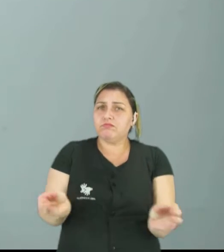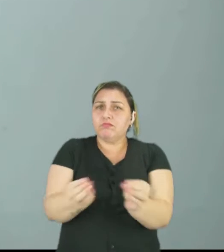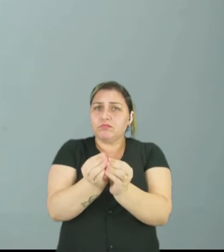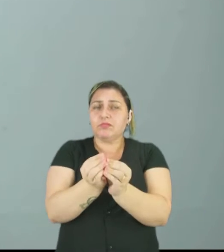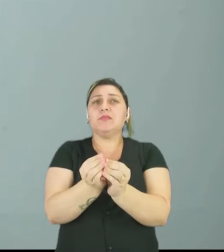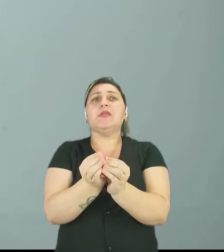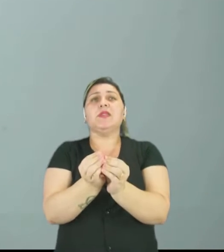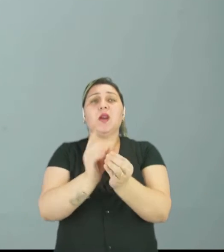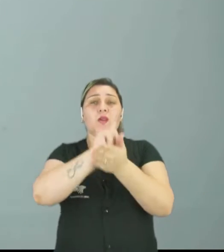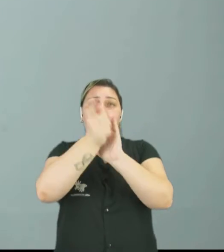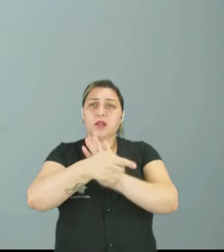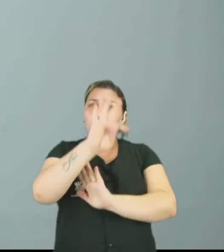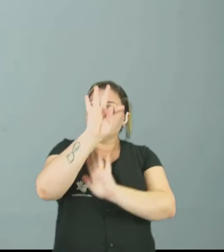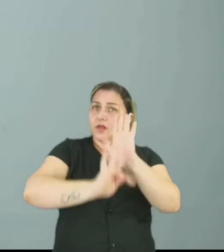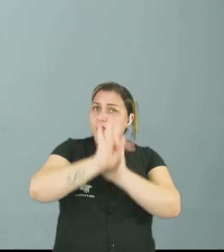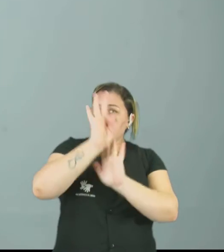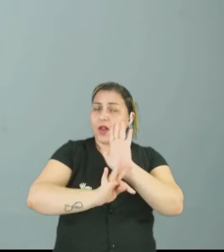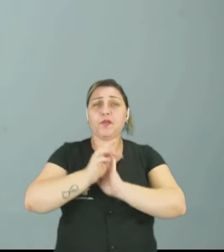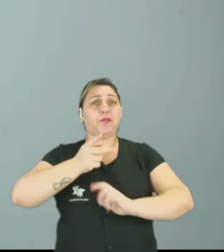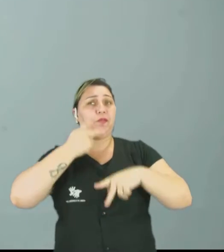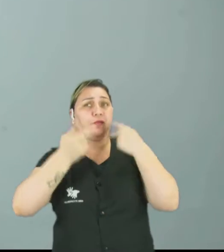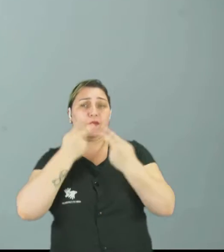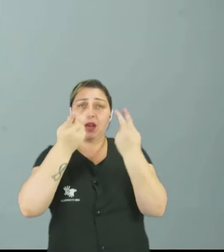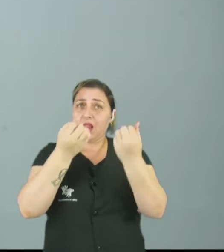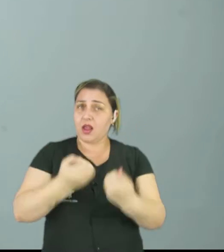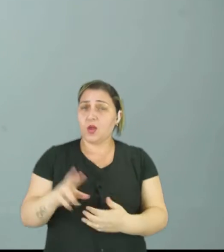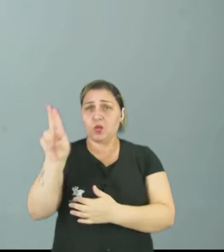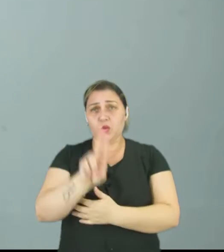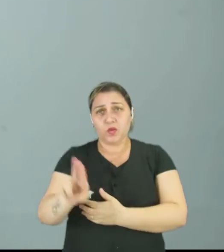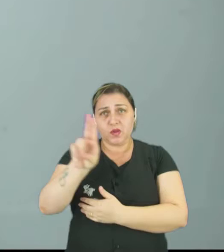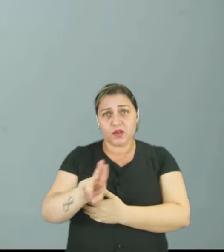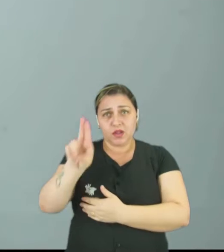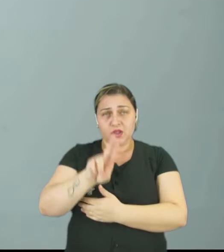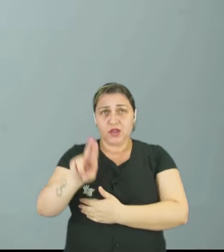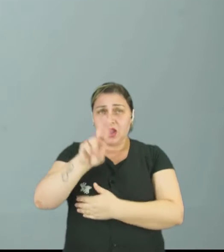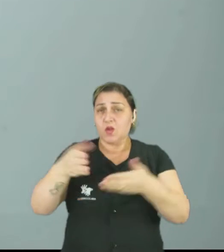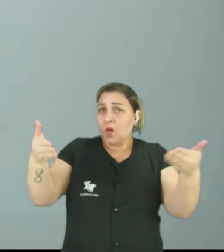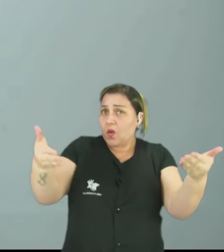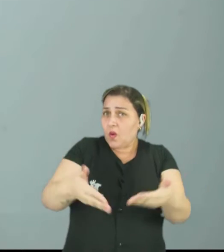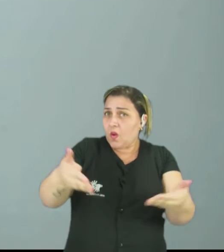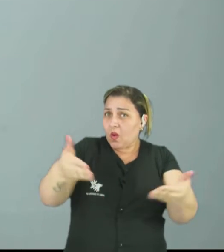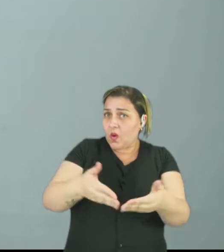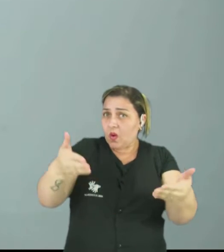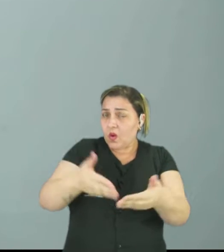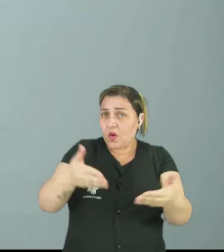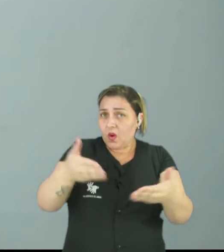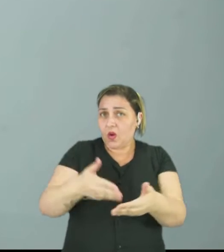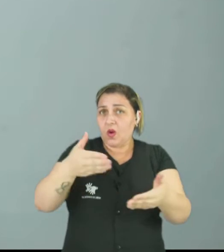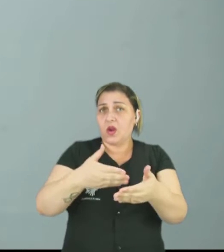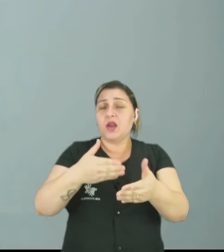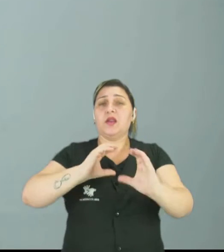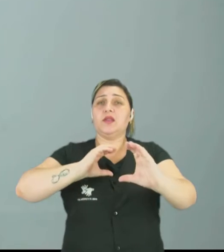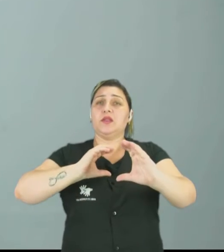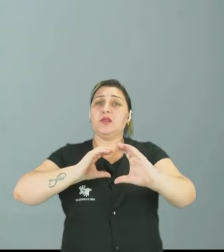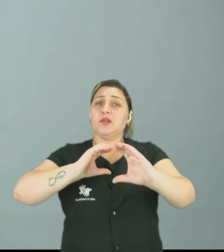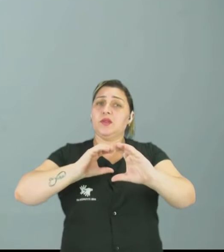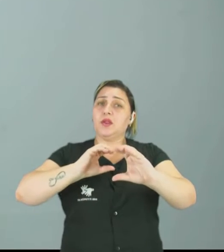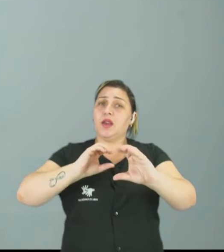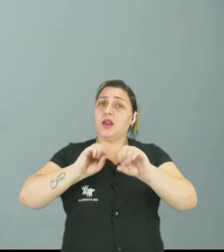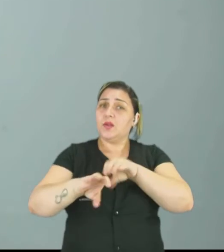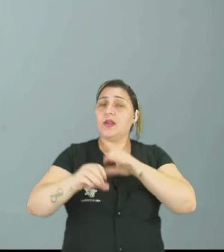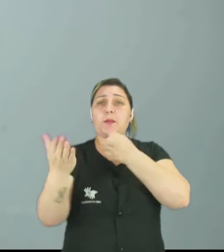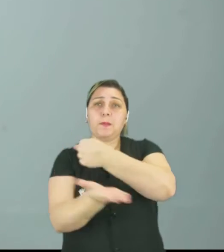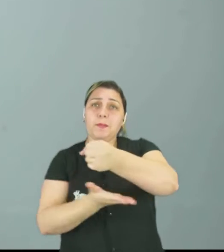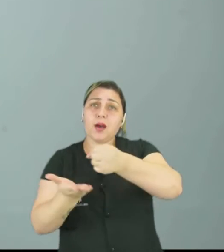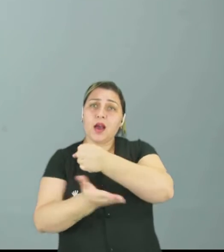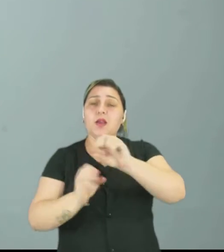Um gênero textual muito falado, muito utilizado hoje nos meios de educação básica e